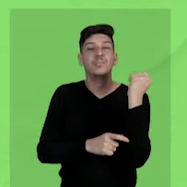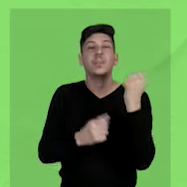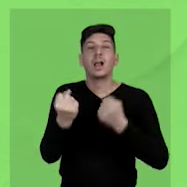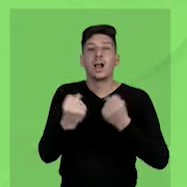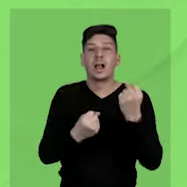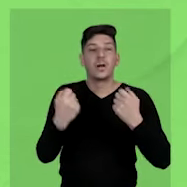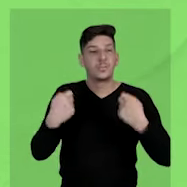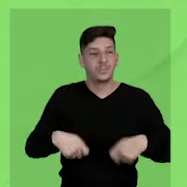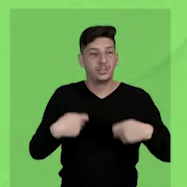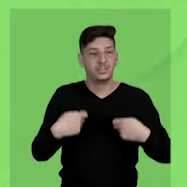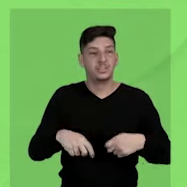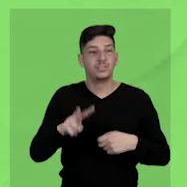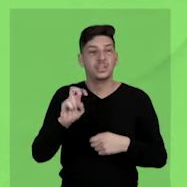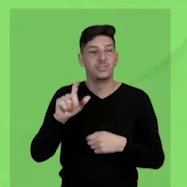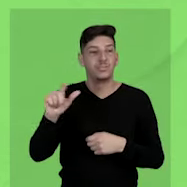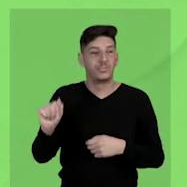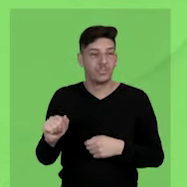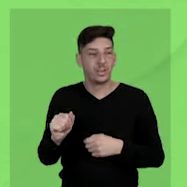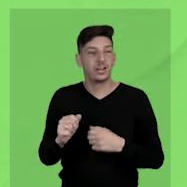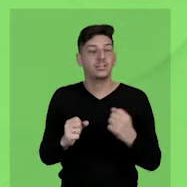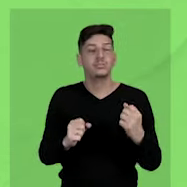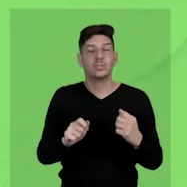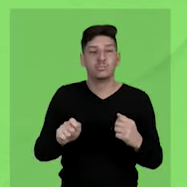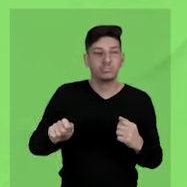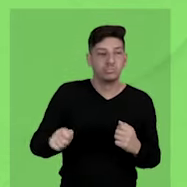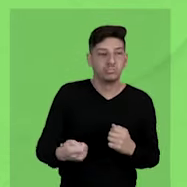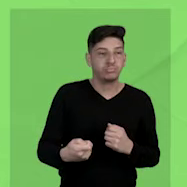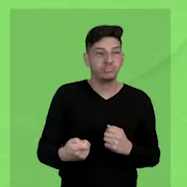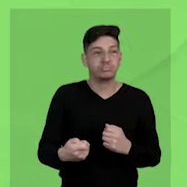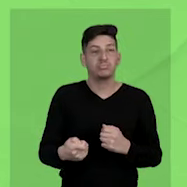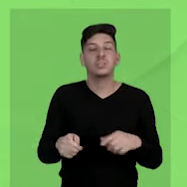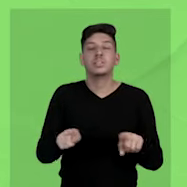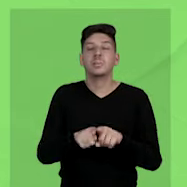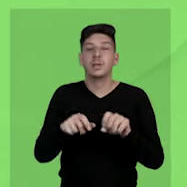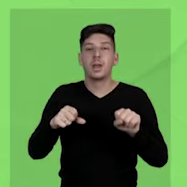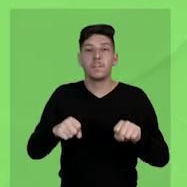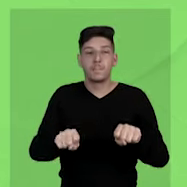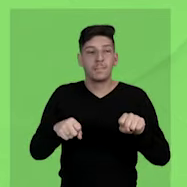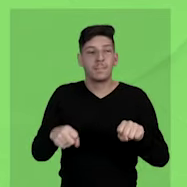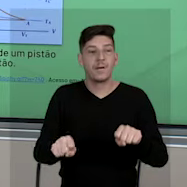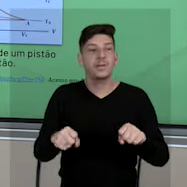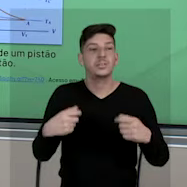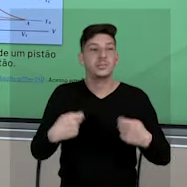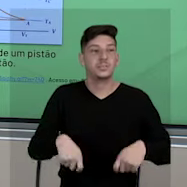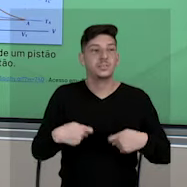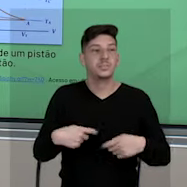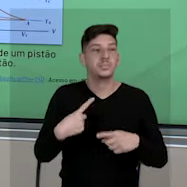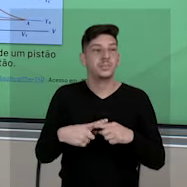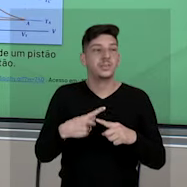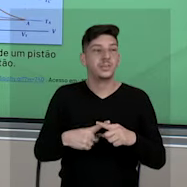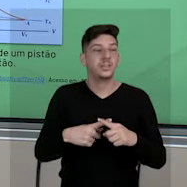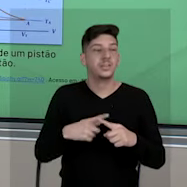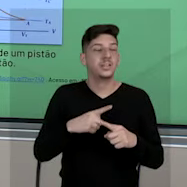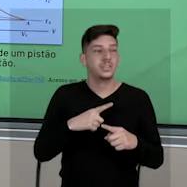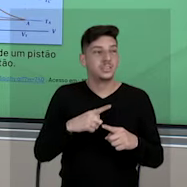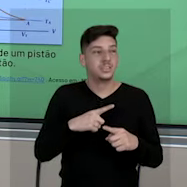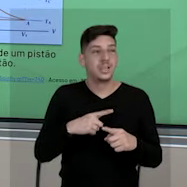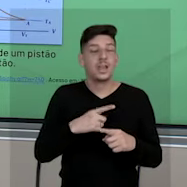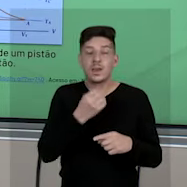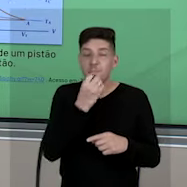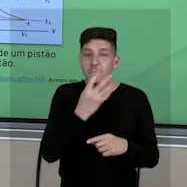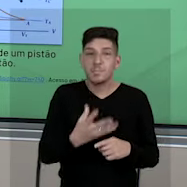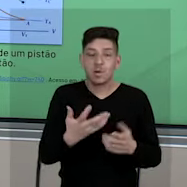de velas de ignição. Uma moto precisa de velas de ignição. A vela de ignição, gente, ela vai favorecer